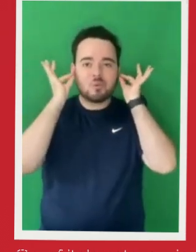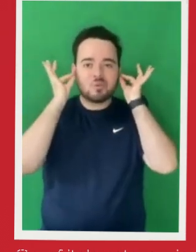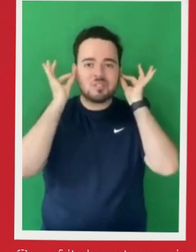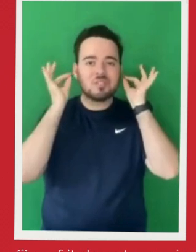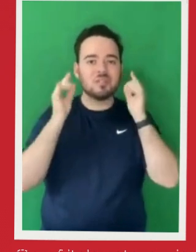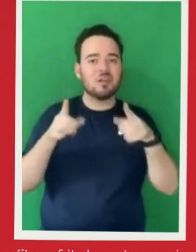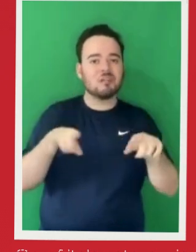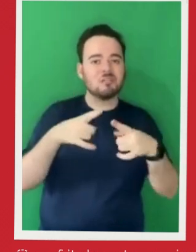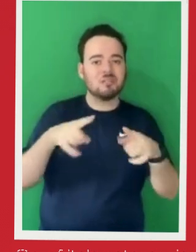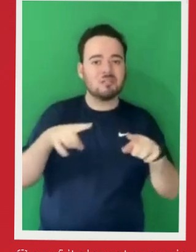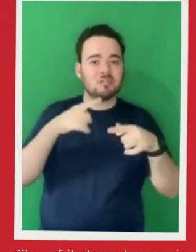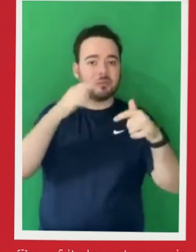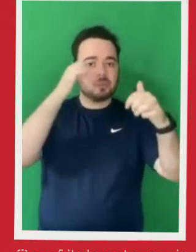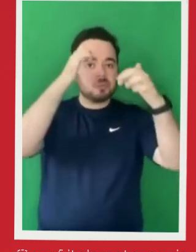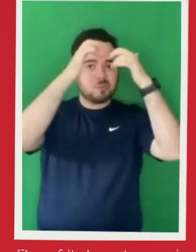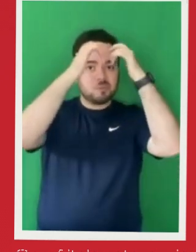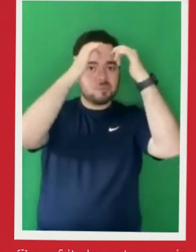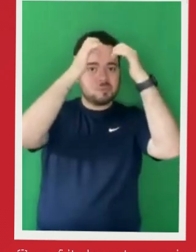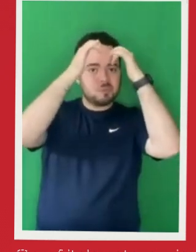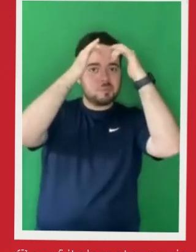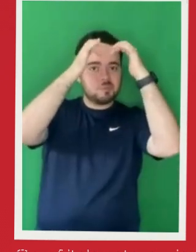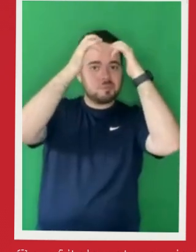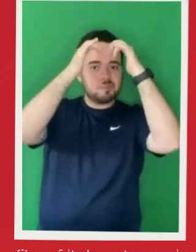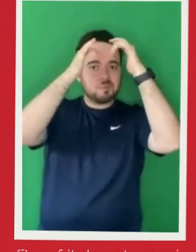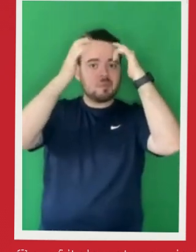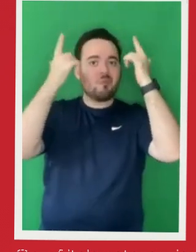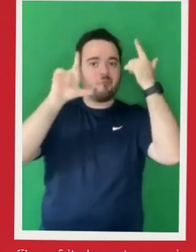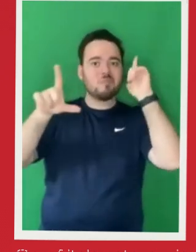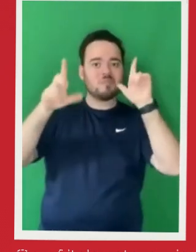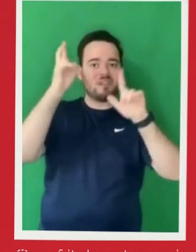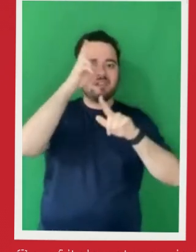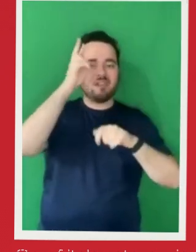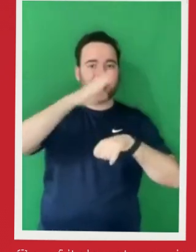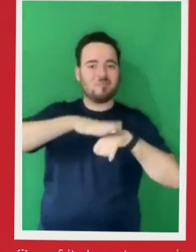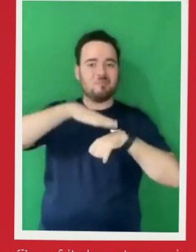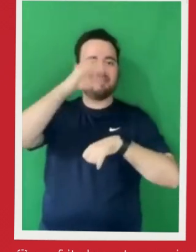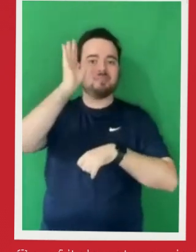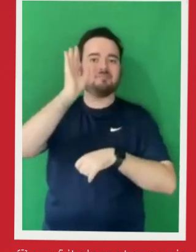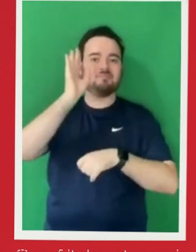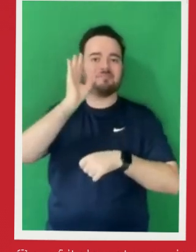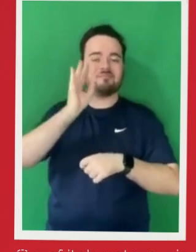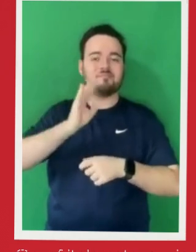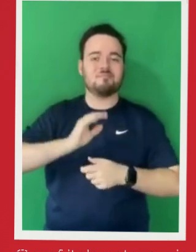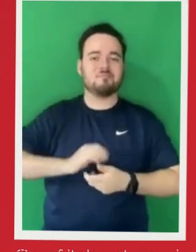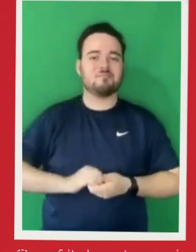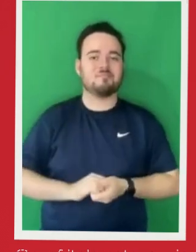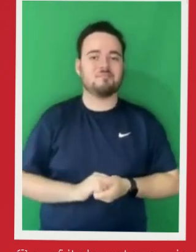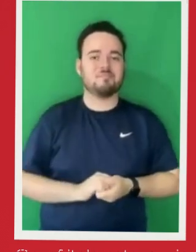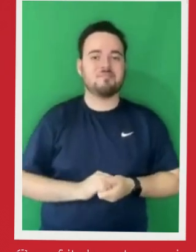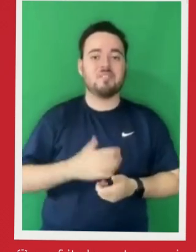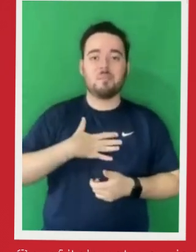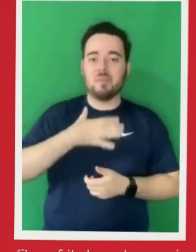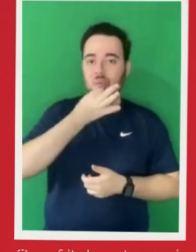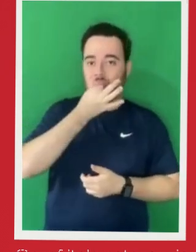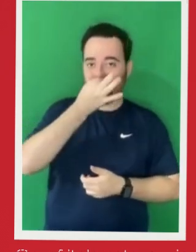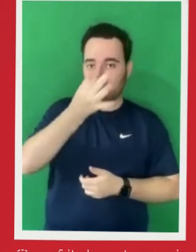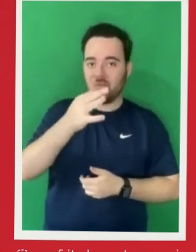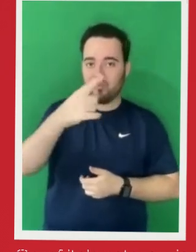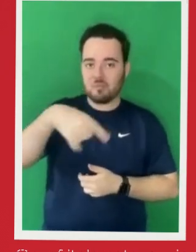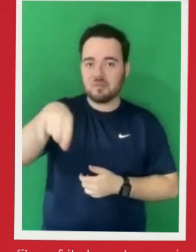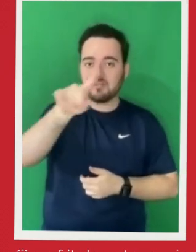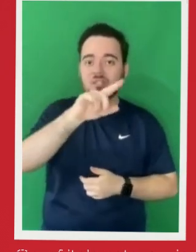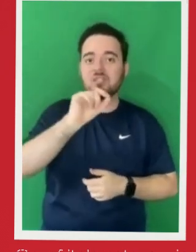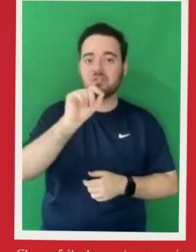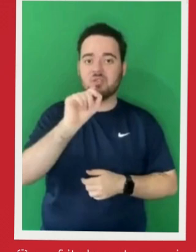ouve, você estimula os seus processos de lembrança para aquilo que você está estudando. A minha recomendação então